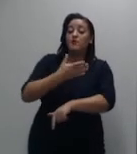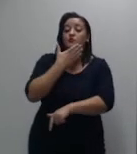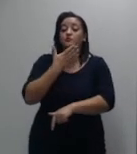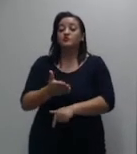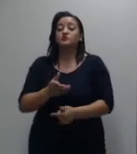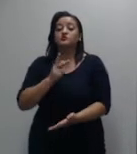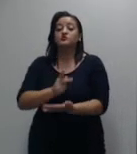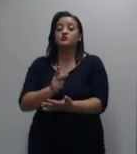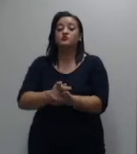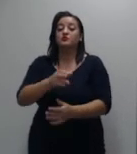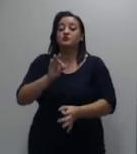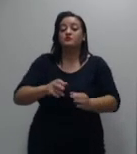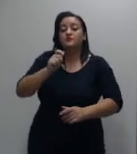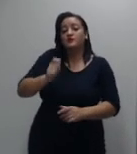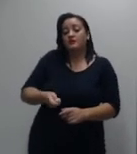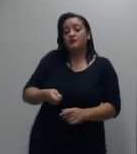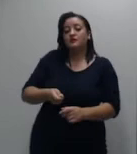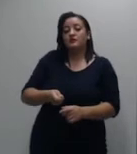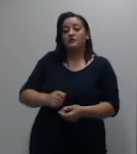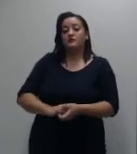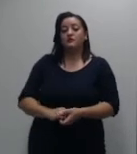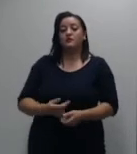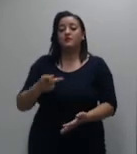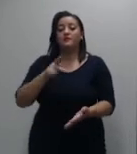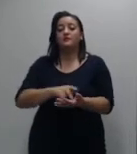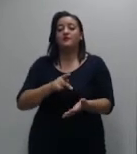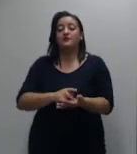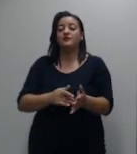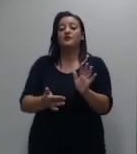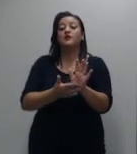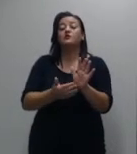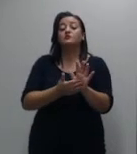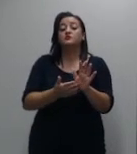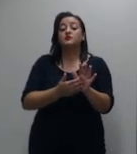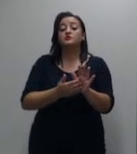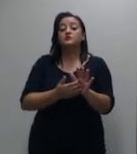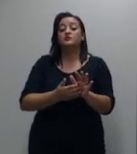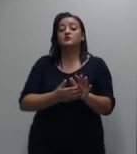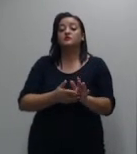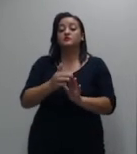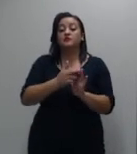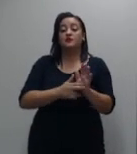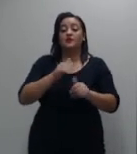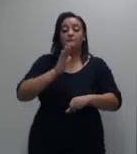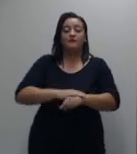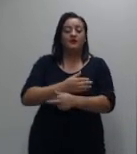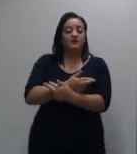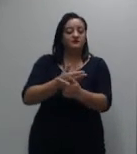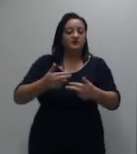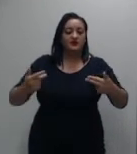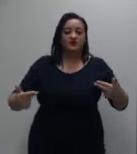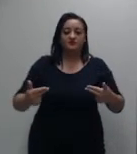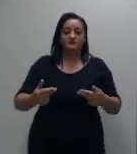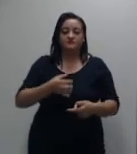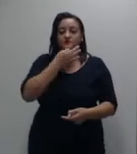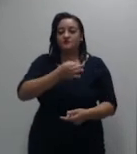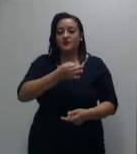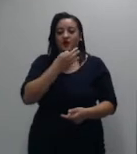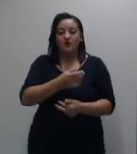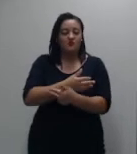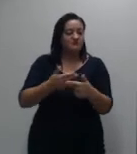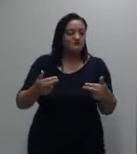homologação de sentença estrangeira uma vez da Beira contestação e demandas das mais variadas para agendar o comércio e os mais